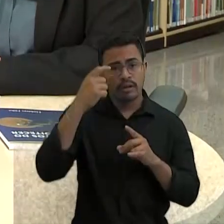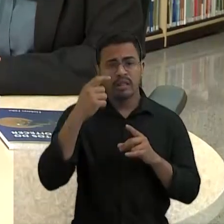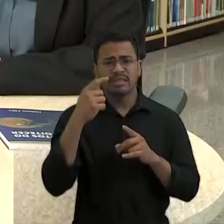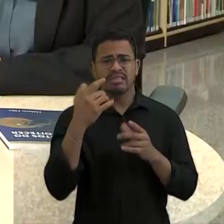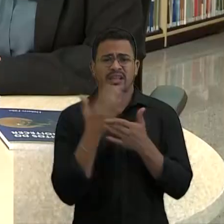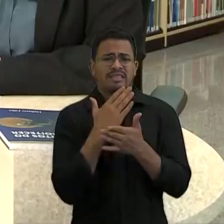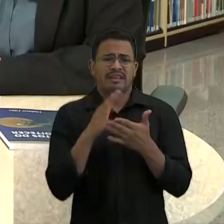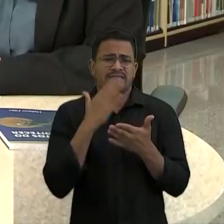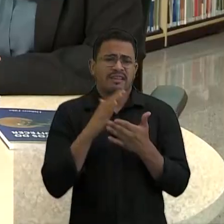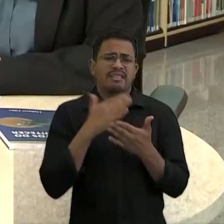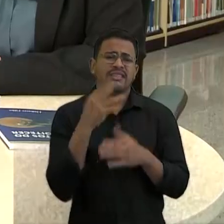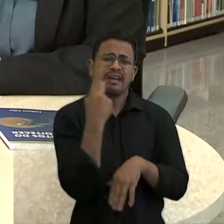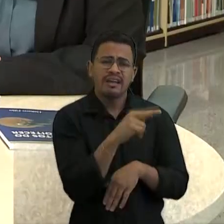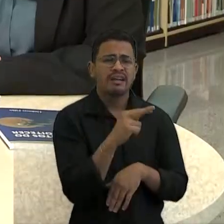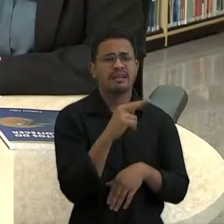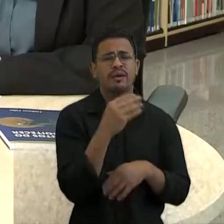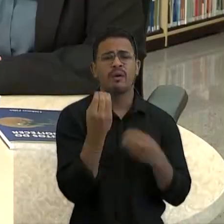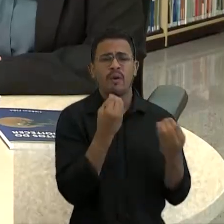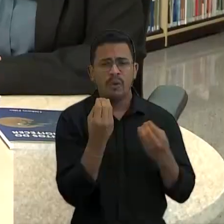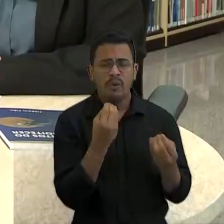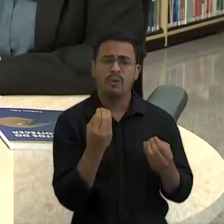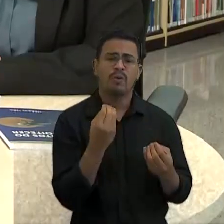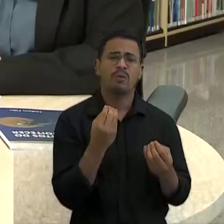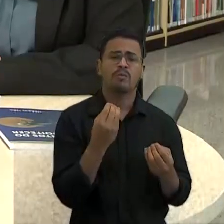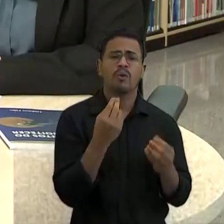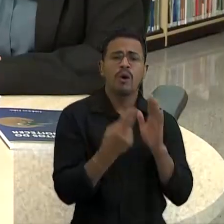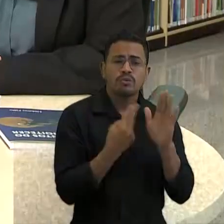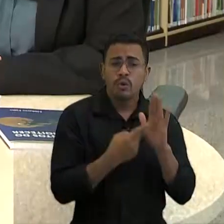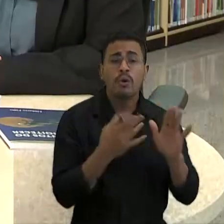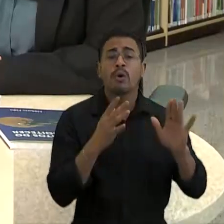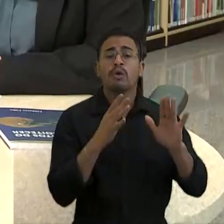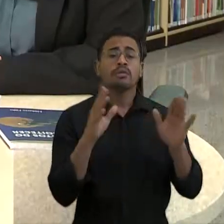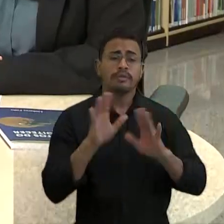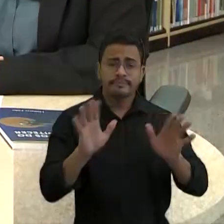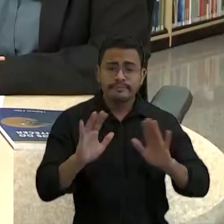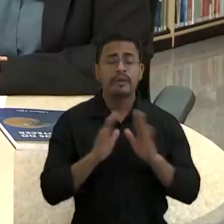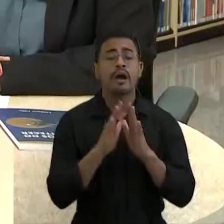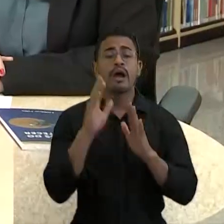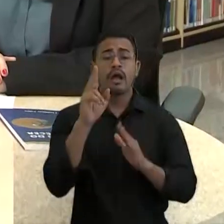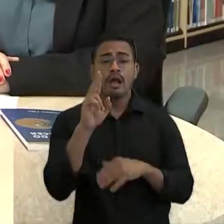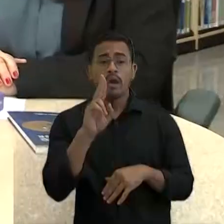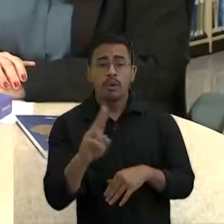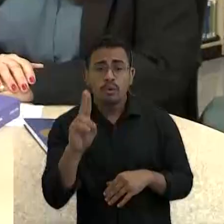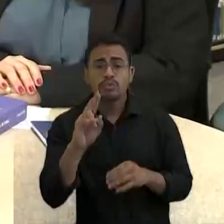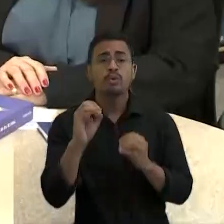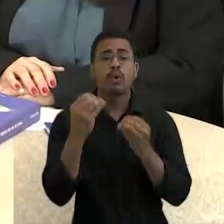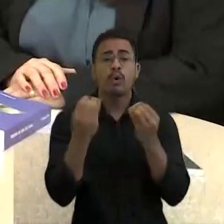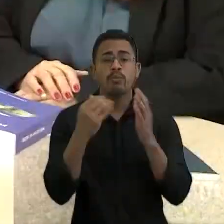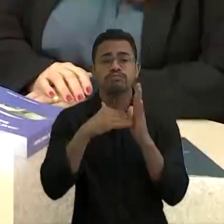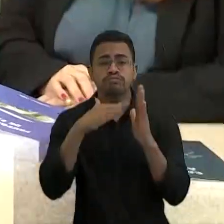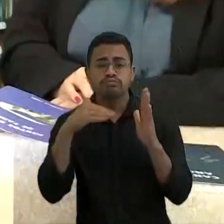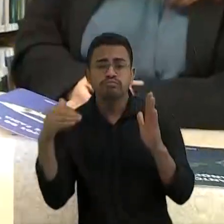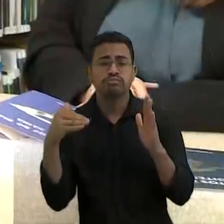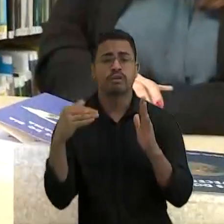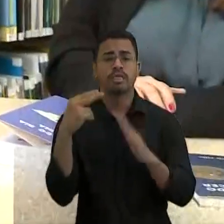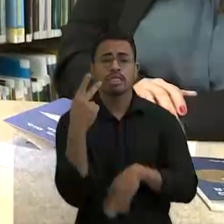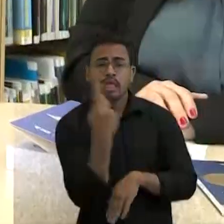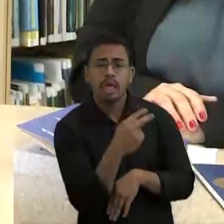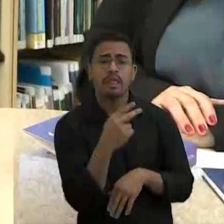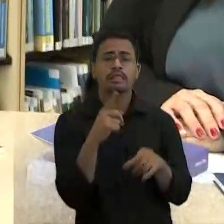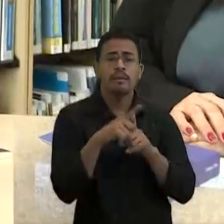não tem nada de freudiano nem de lacaniano. Eu me baseio na estilística, na retórica e